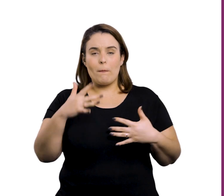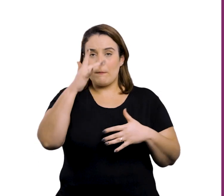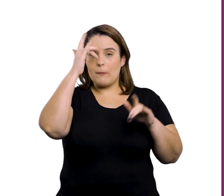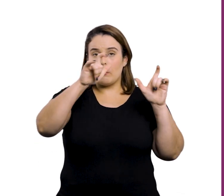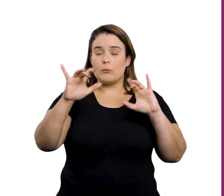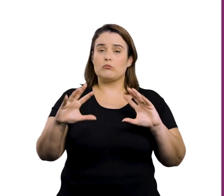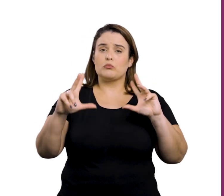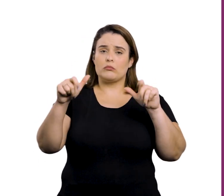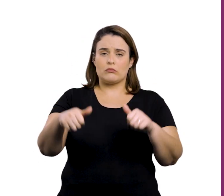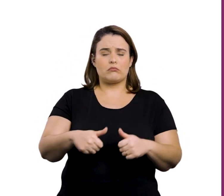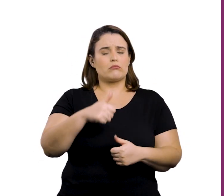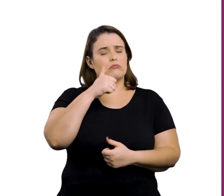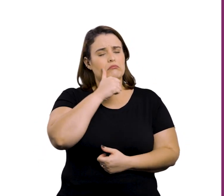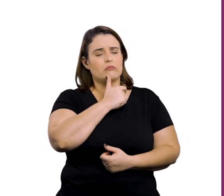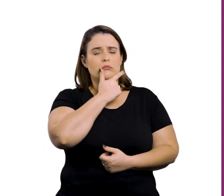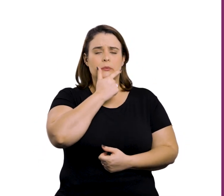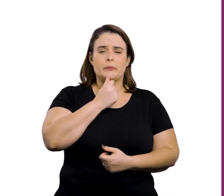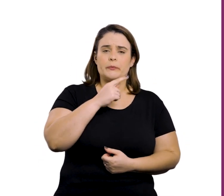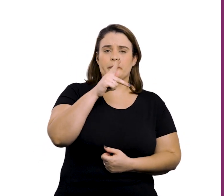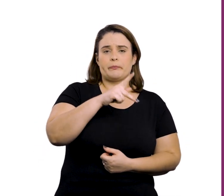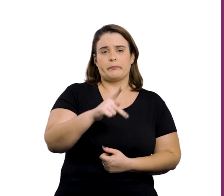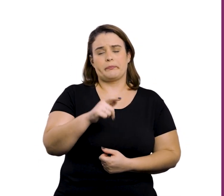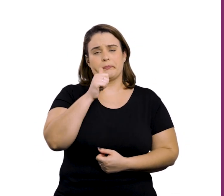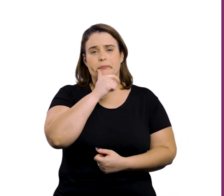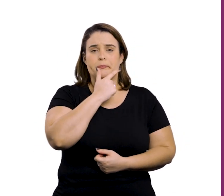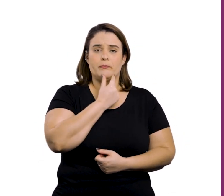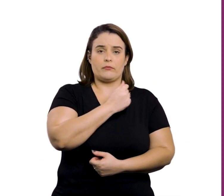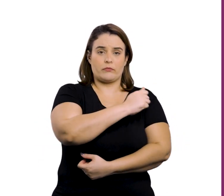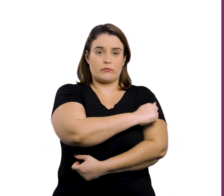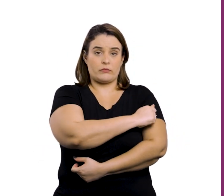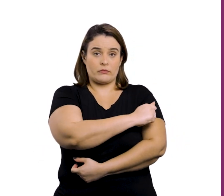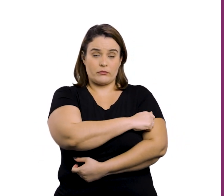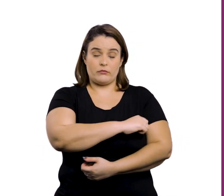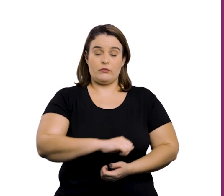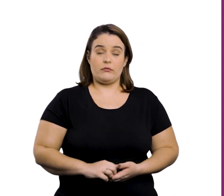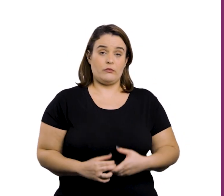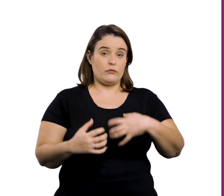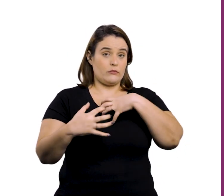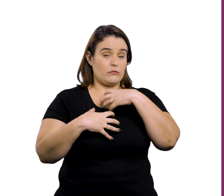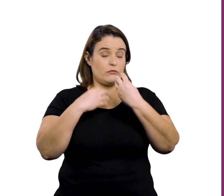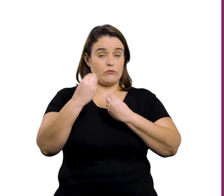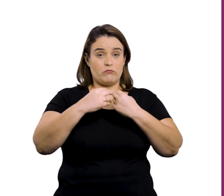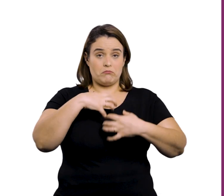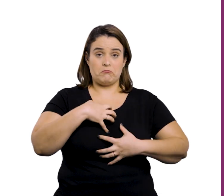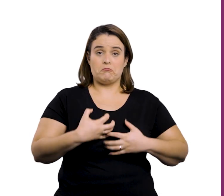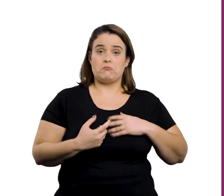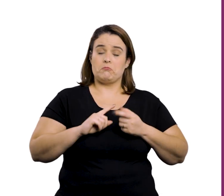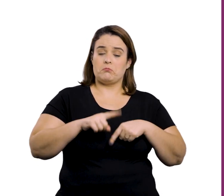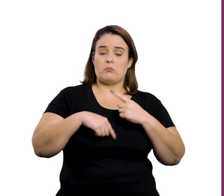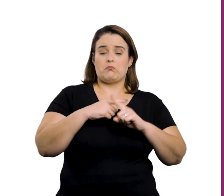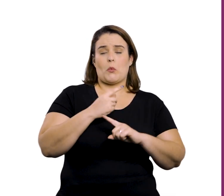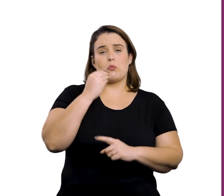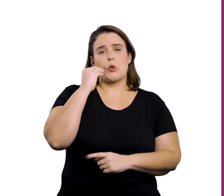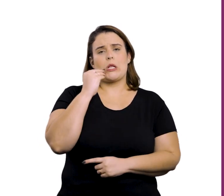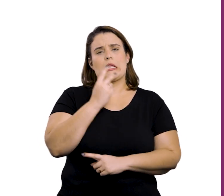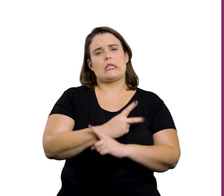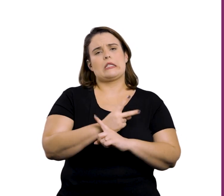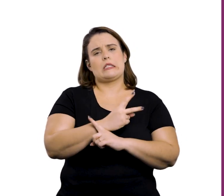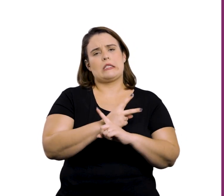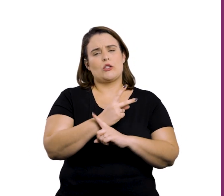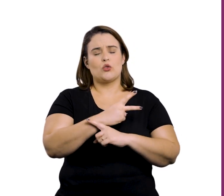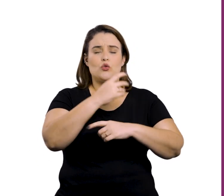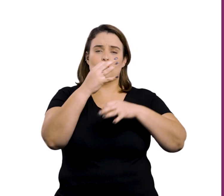os ali envolvidos, professoras, professores e alunas, alunos, de forma a transformá-las, buscando a